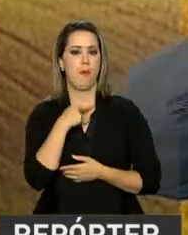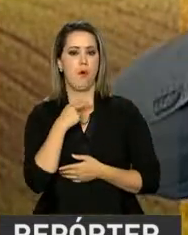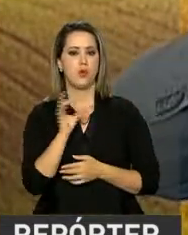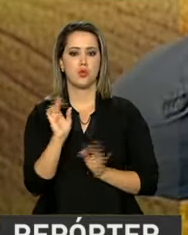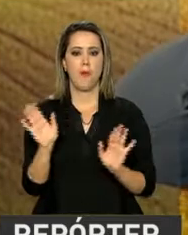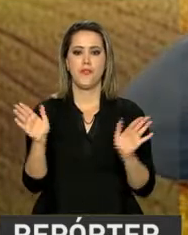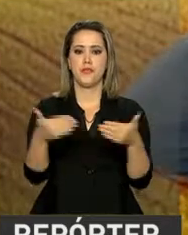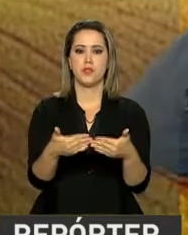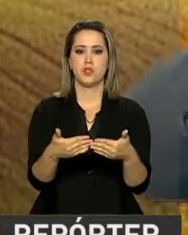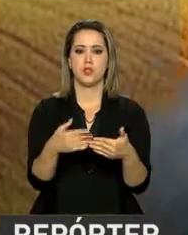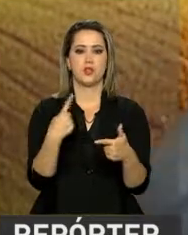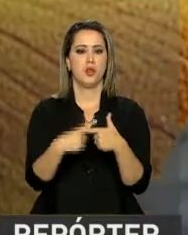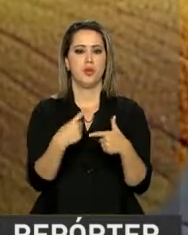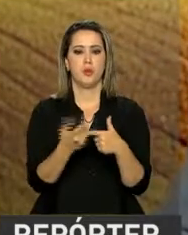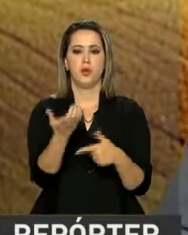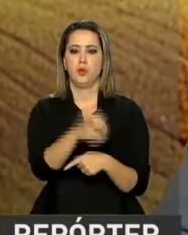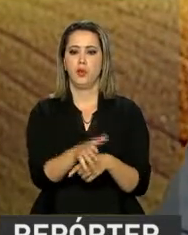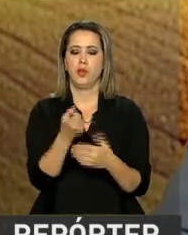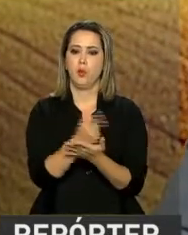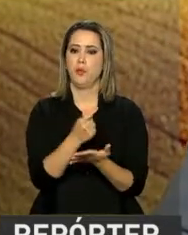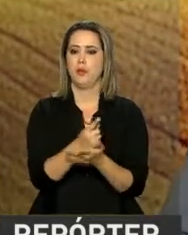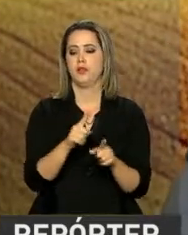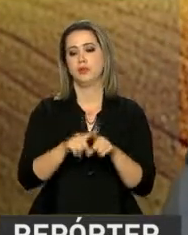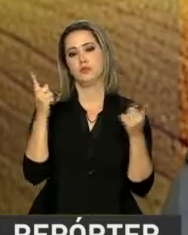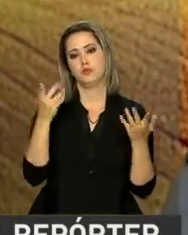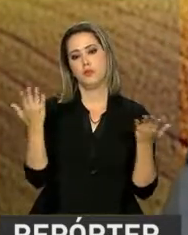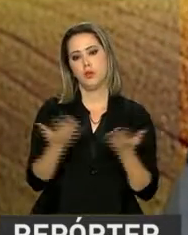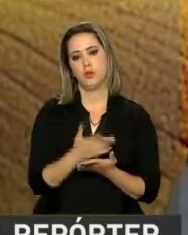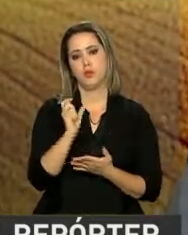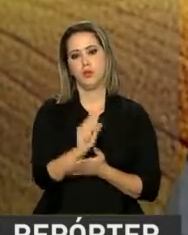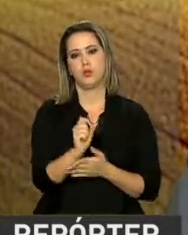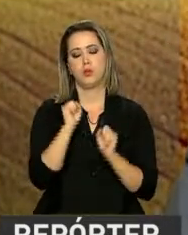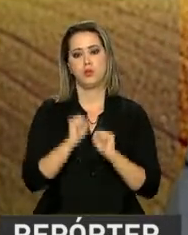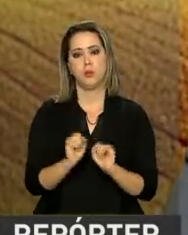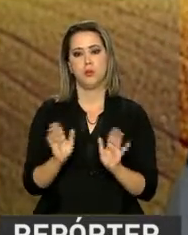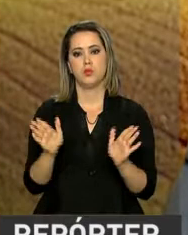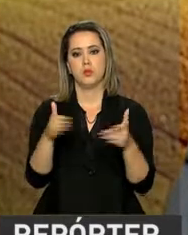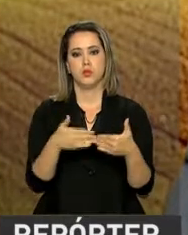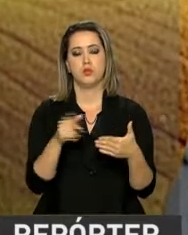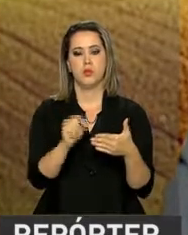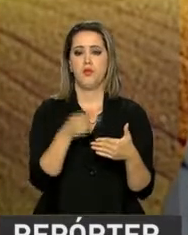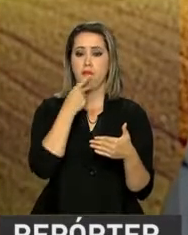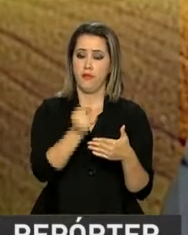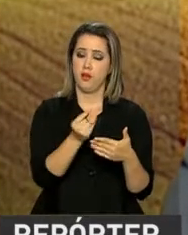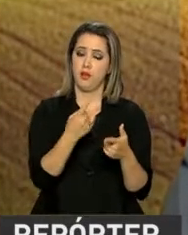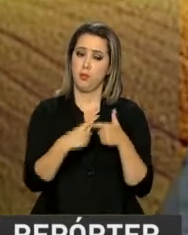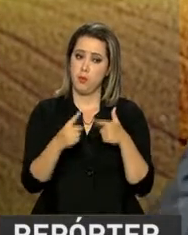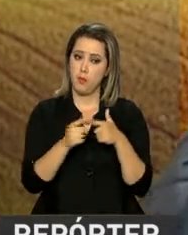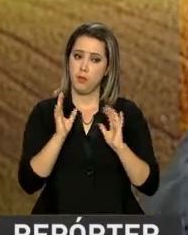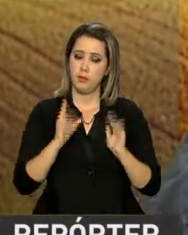fechar o mercado por uma questão comercial com o brasil a forma de que se pode fechar o mercado que está alegando questões sanitárias